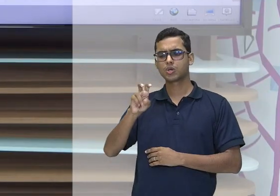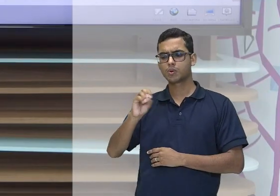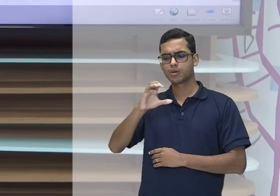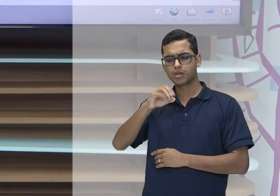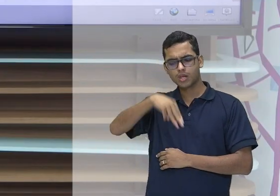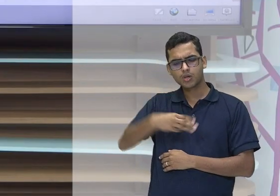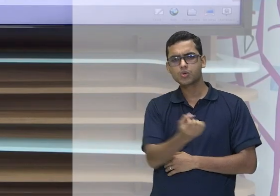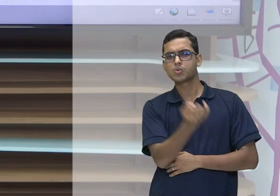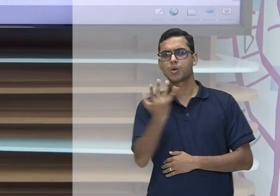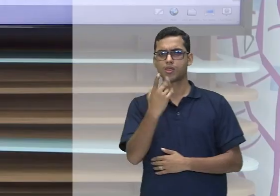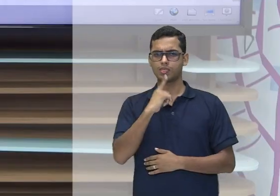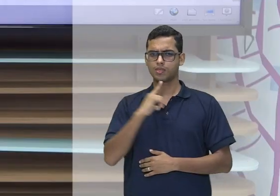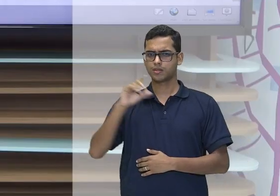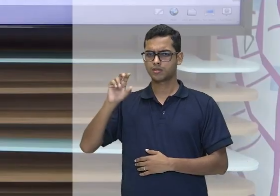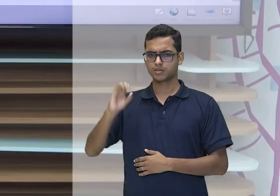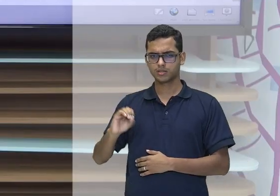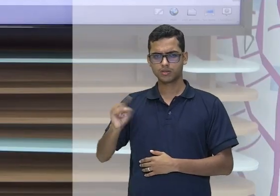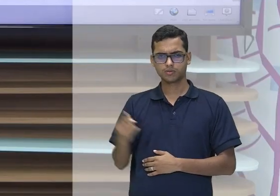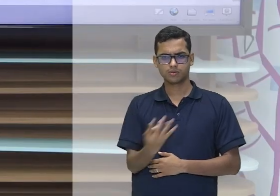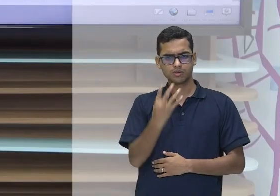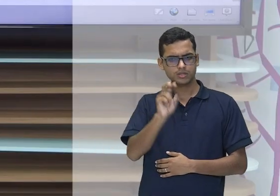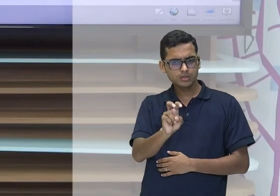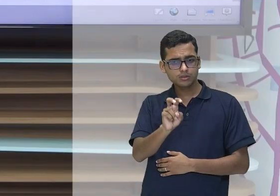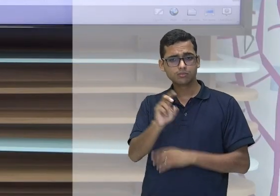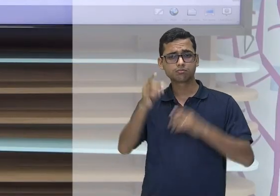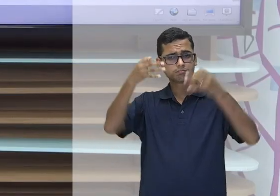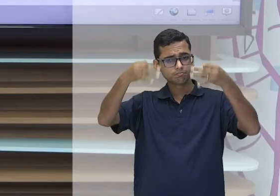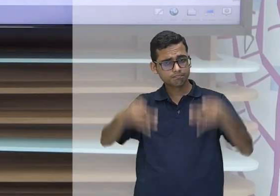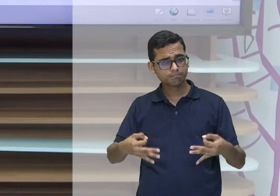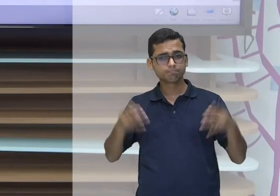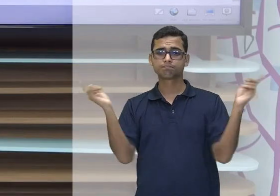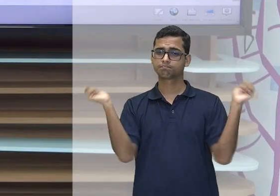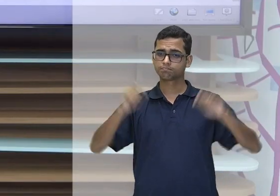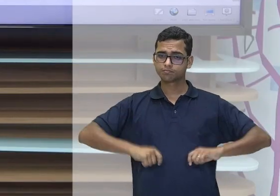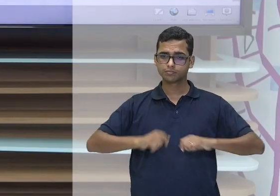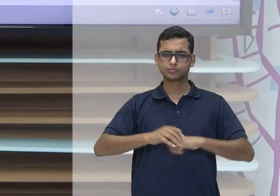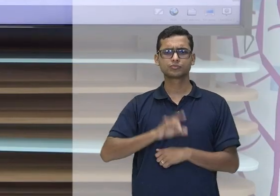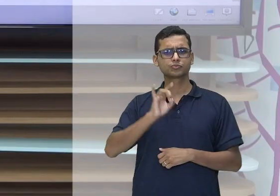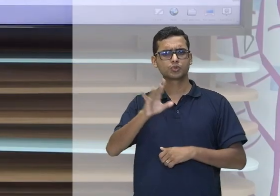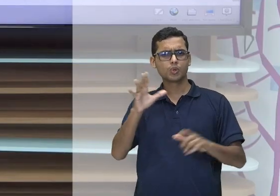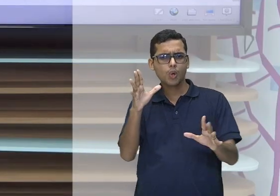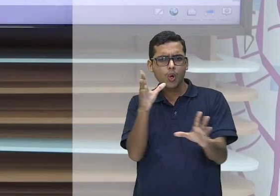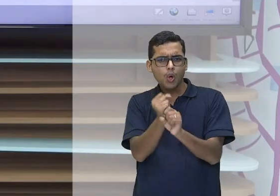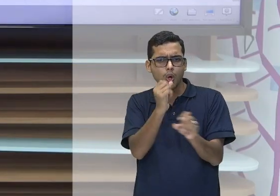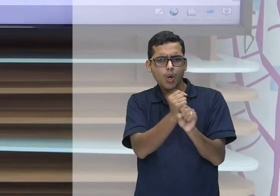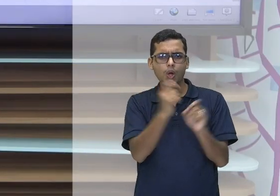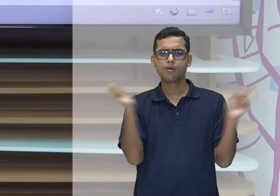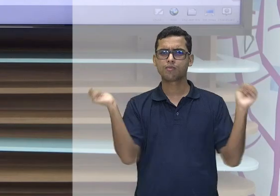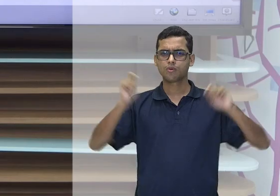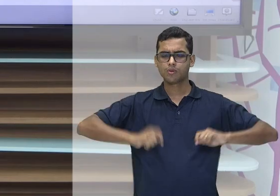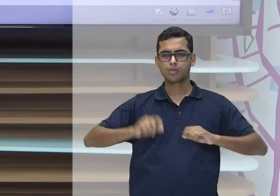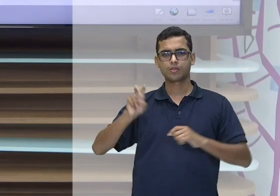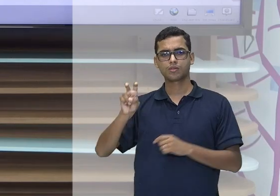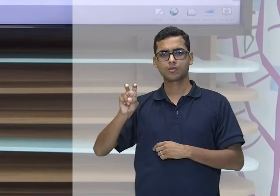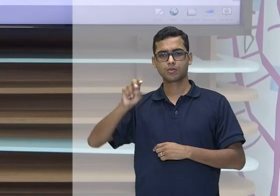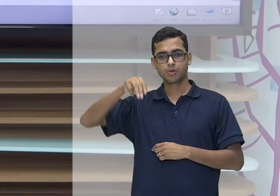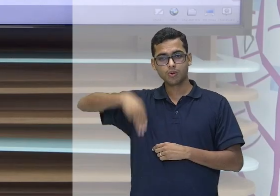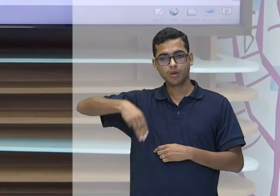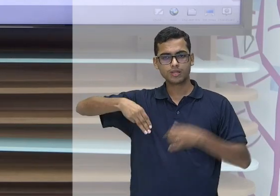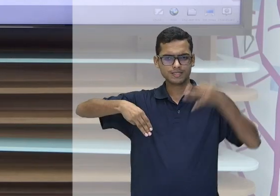seria 0,5? Exatamente, tá? Então aí basta você somar 5 metros